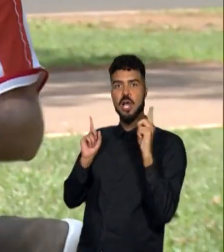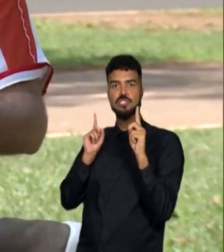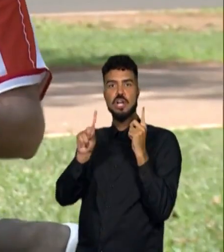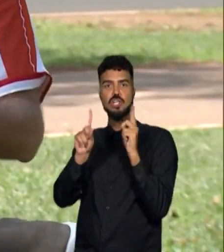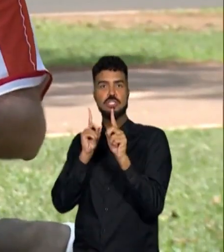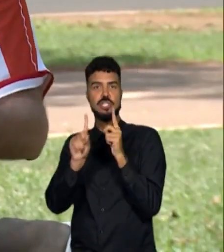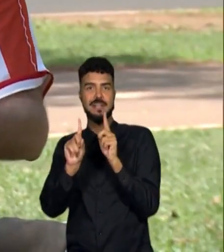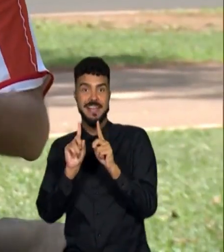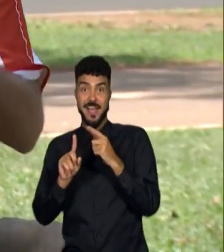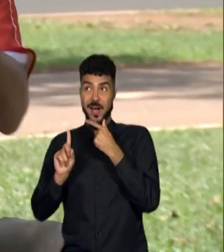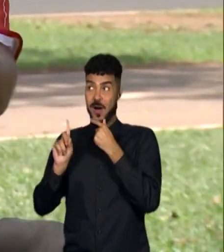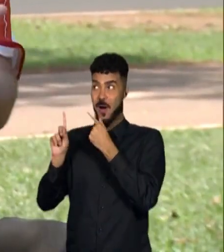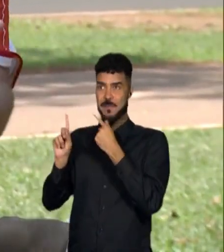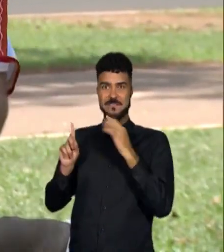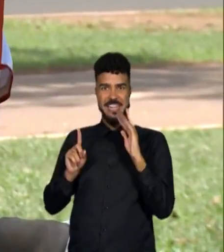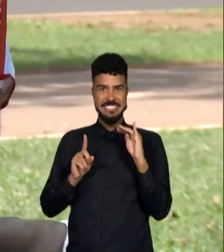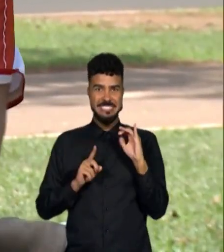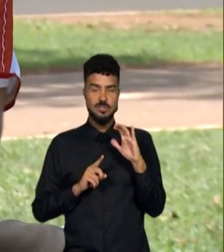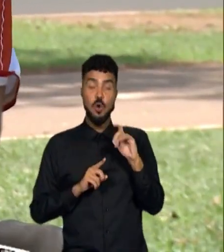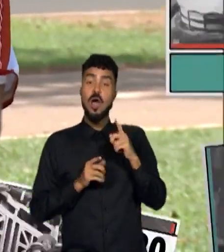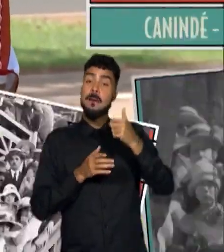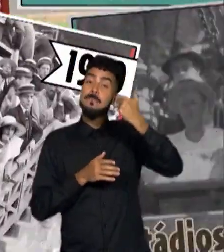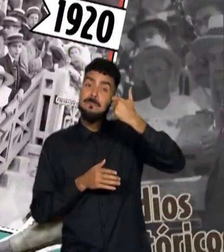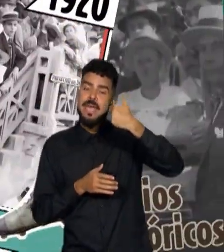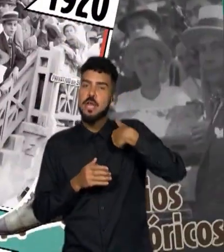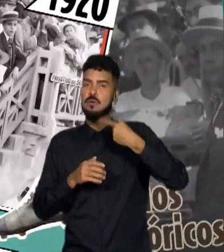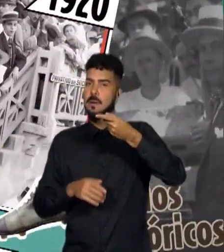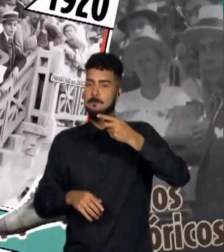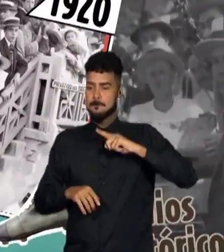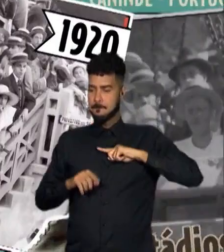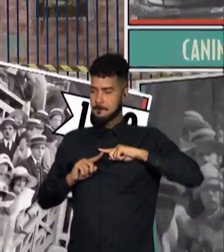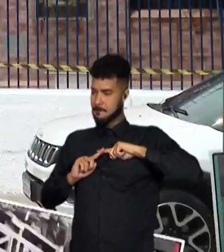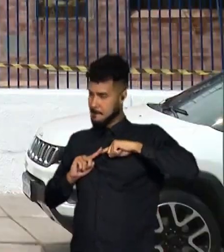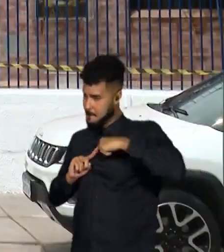Então ele é um homem que abriu as portas, na verdade.